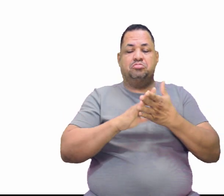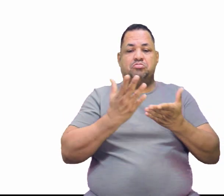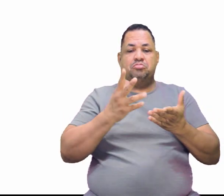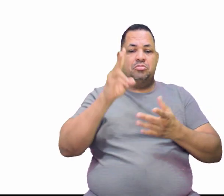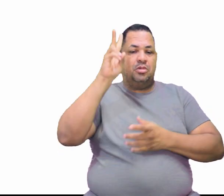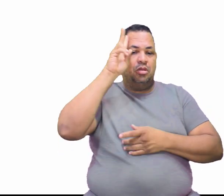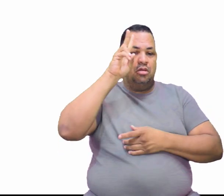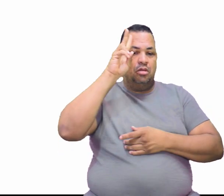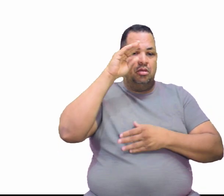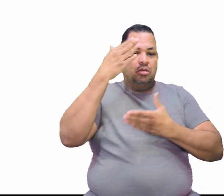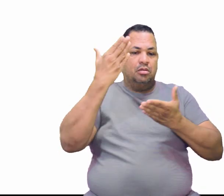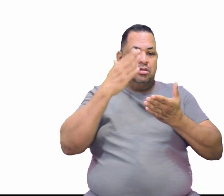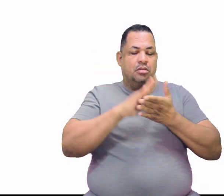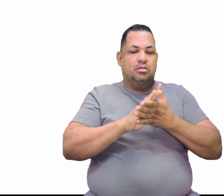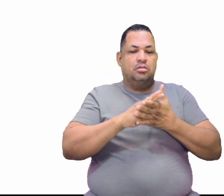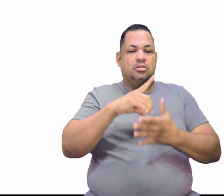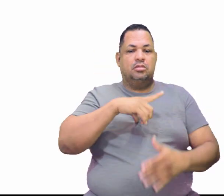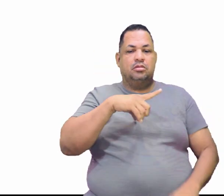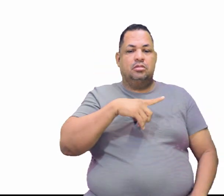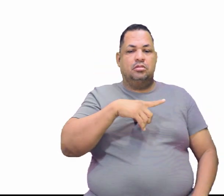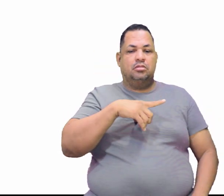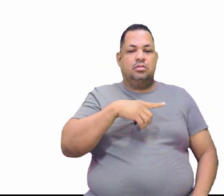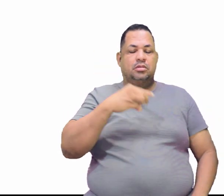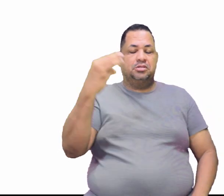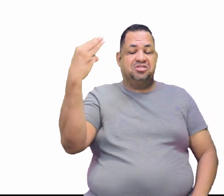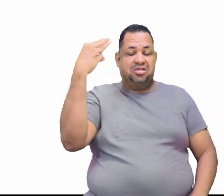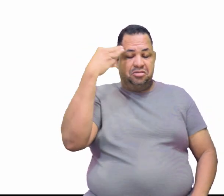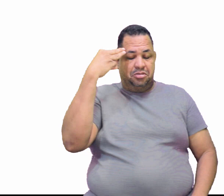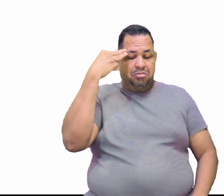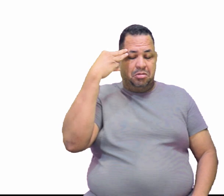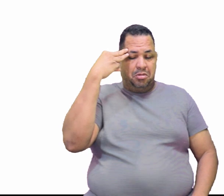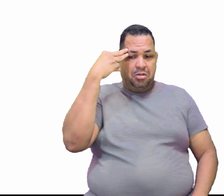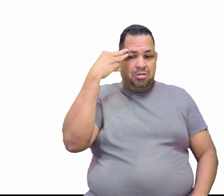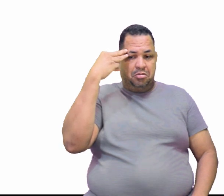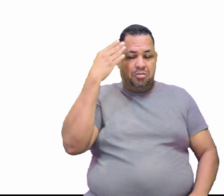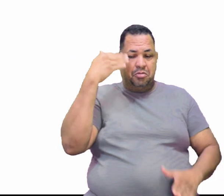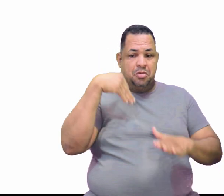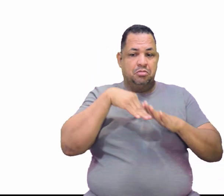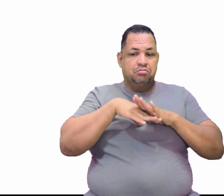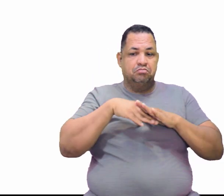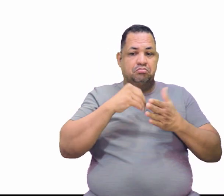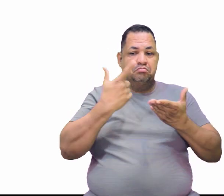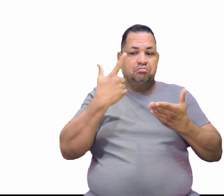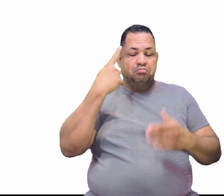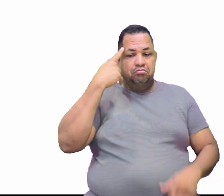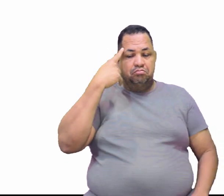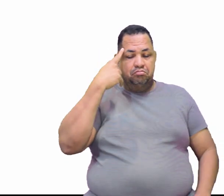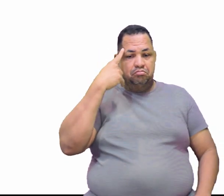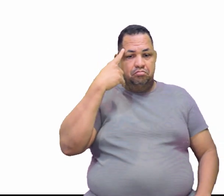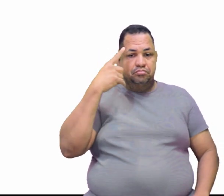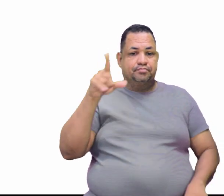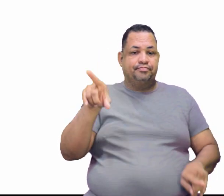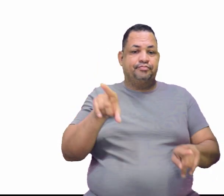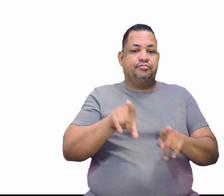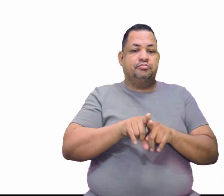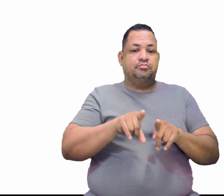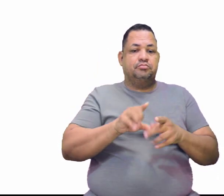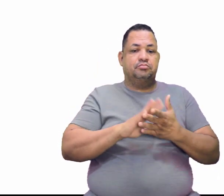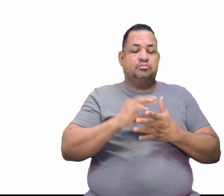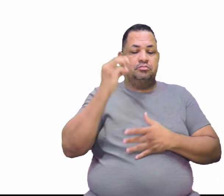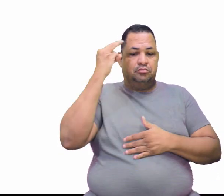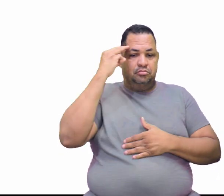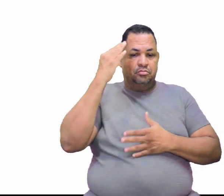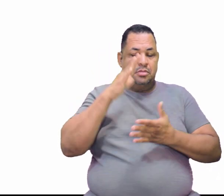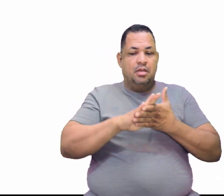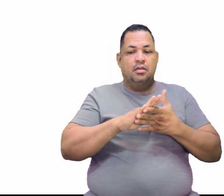vestígio da história. Só vai nos restar a memória. E, inclusive, a memória das pessoas